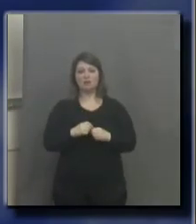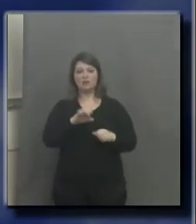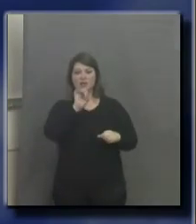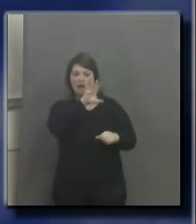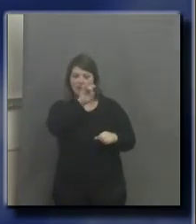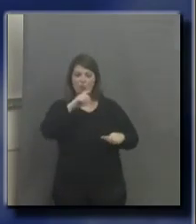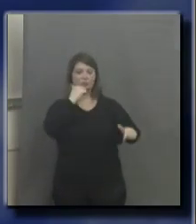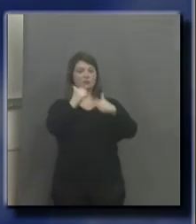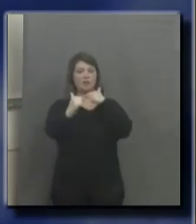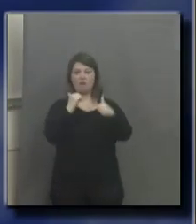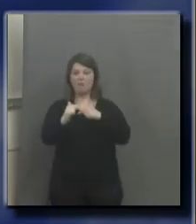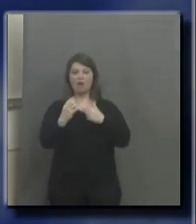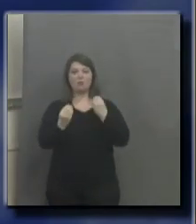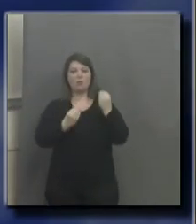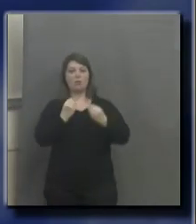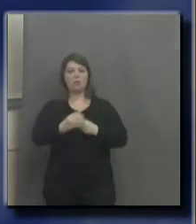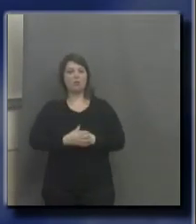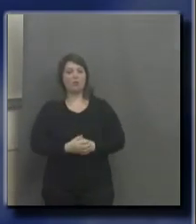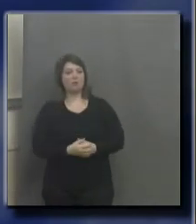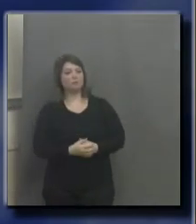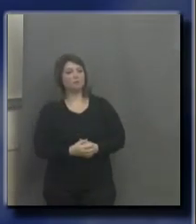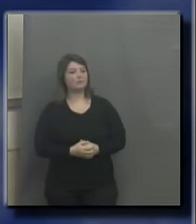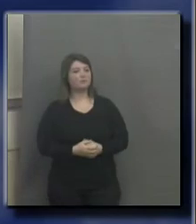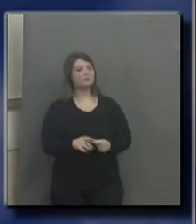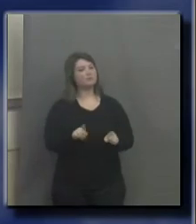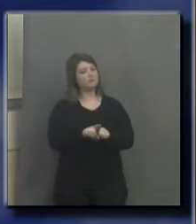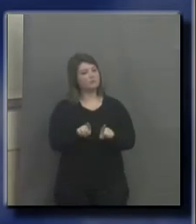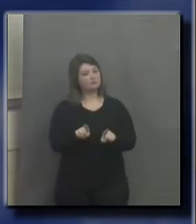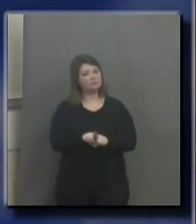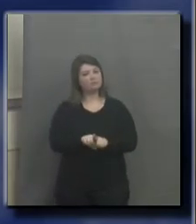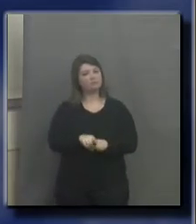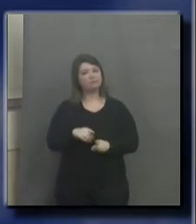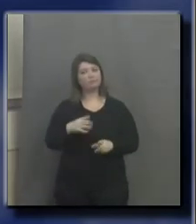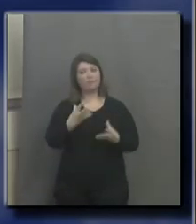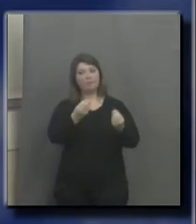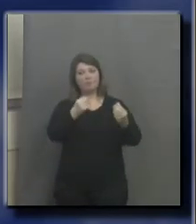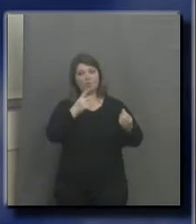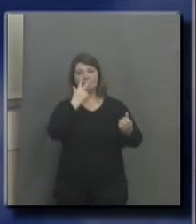atuação do psicólogo, né? E elas trouxeram muito mais